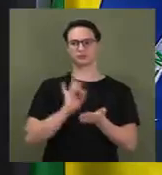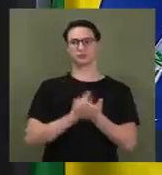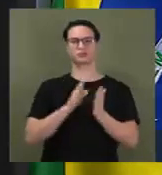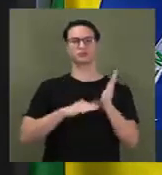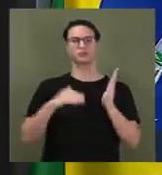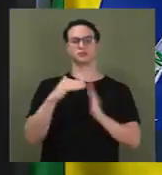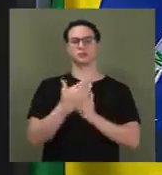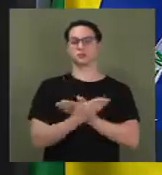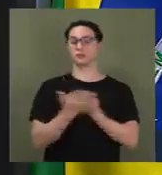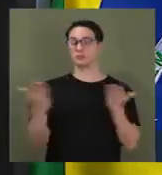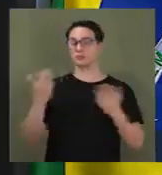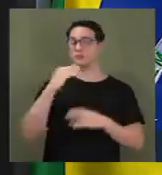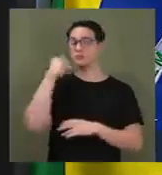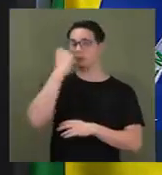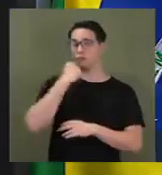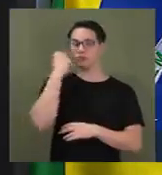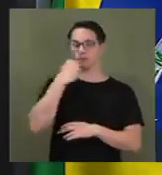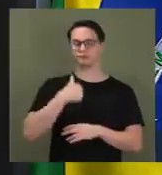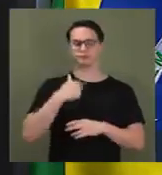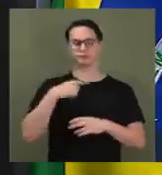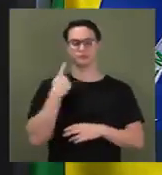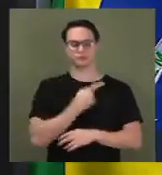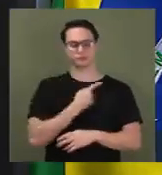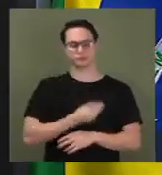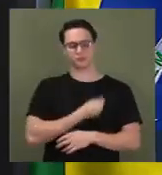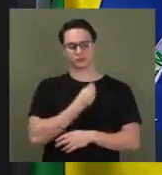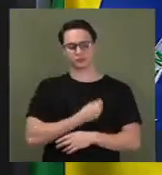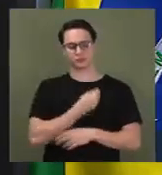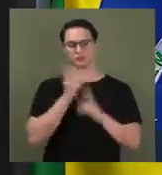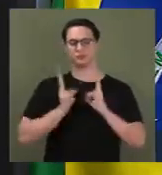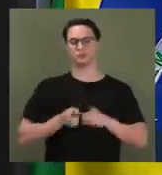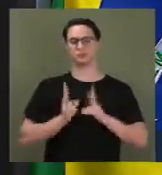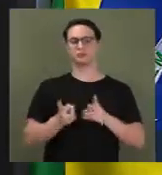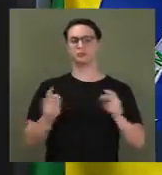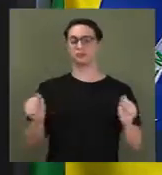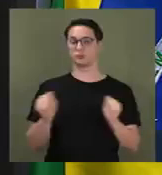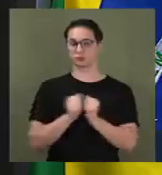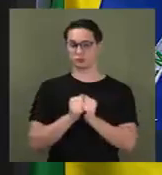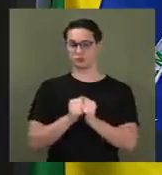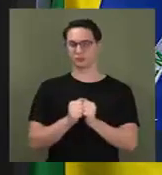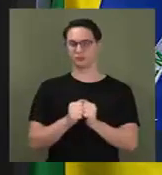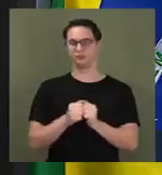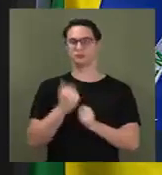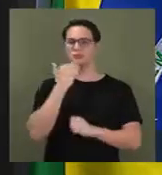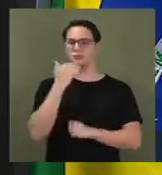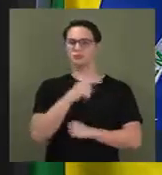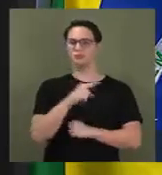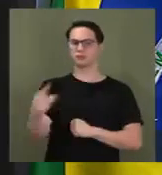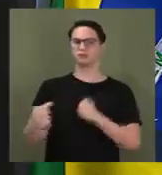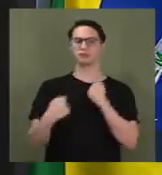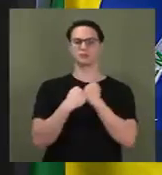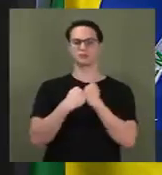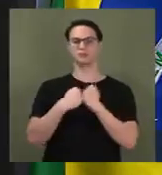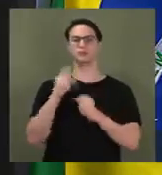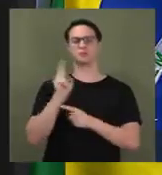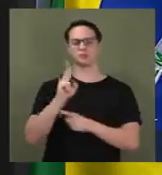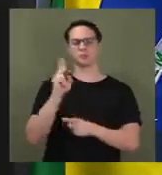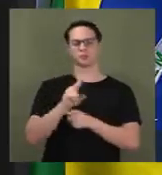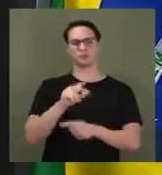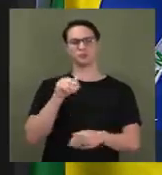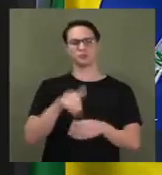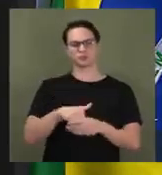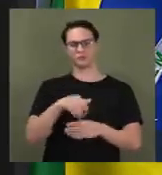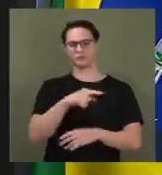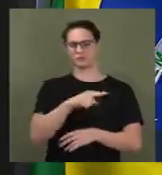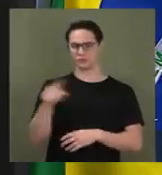senadores e senadoras. Sempre estivemos juntos, sempre eu contei com o apoio, a defesa, o